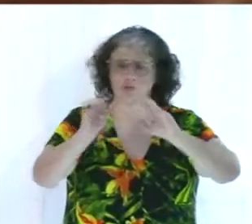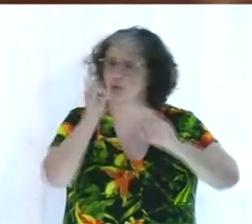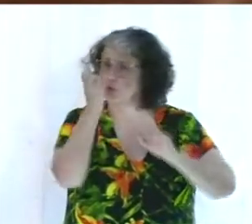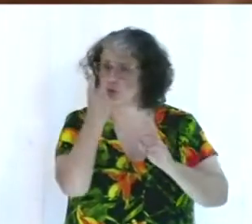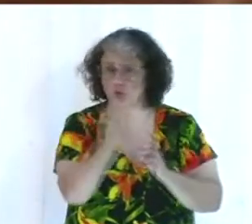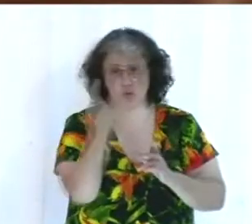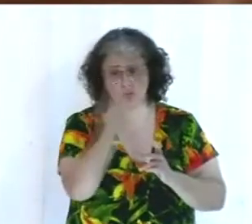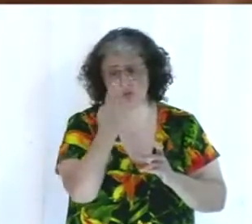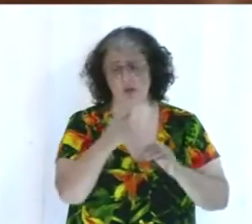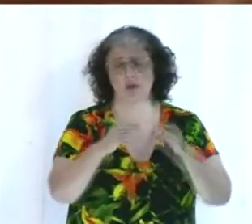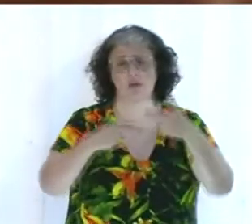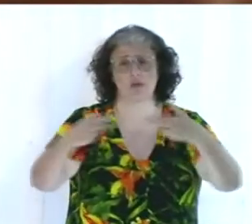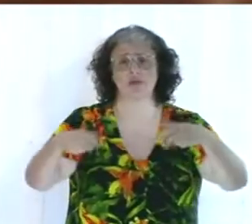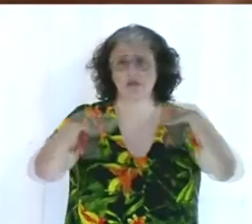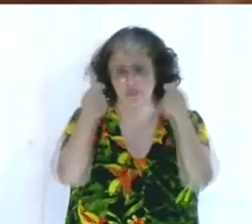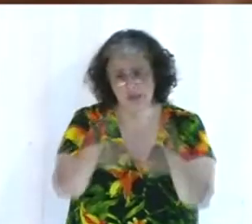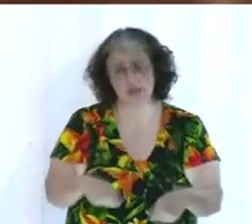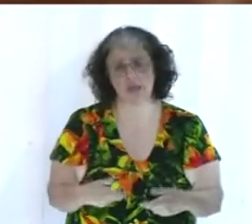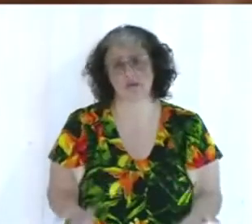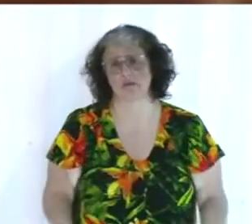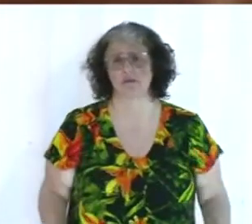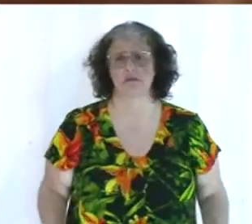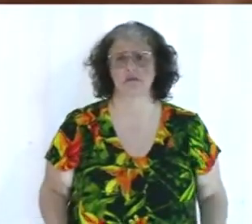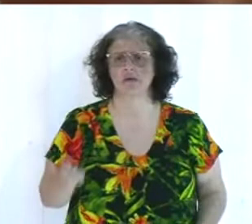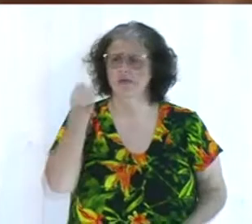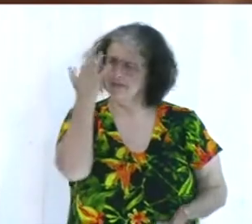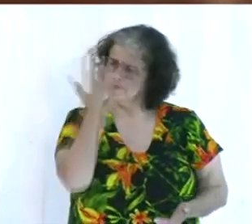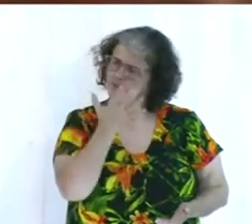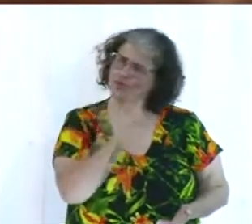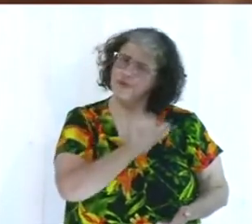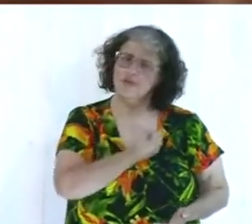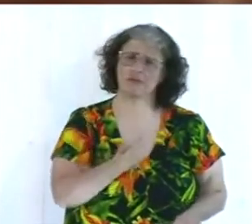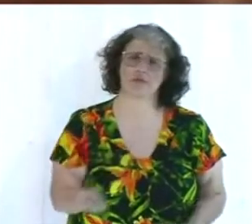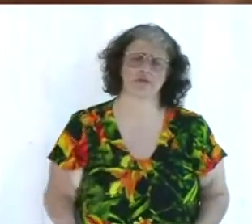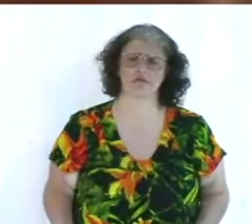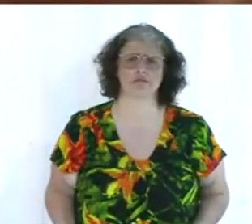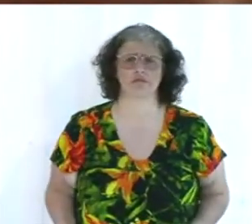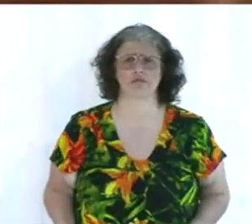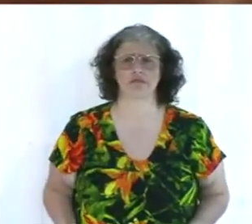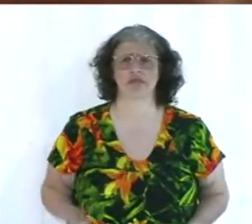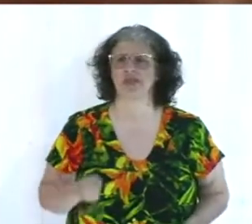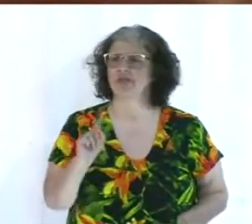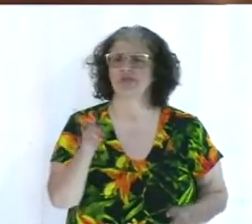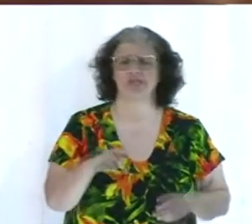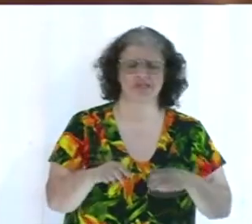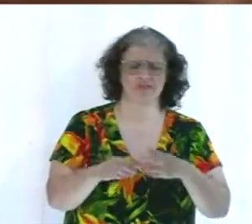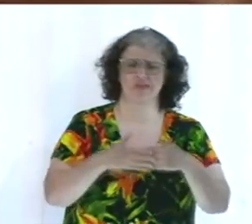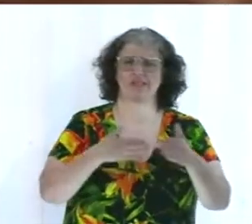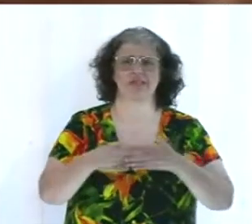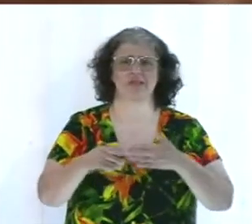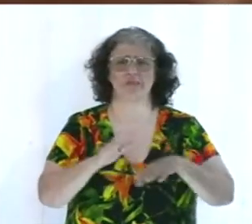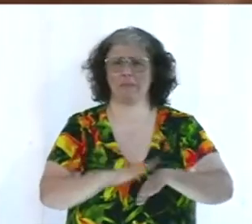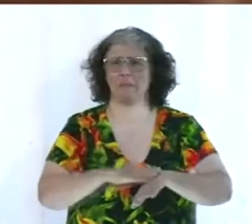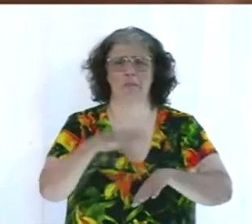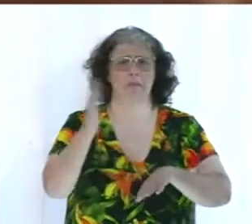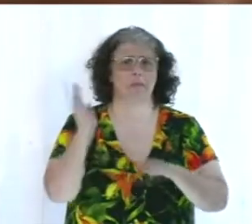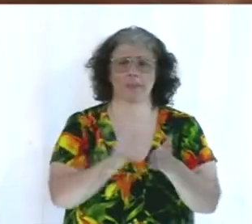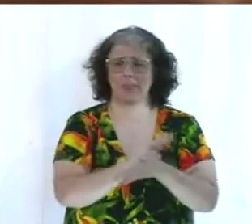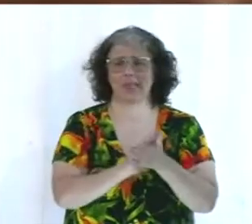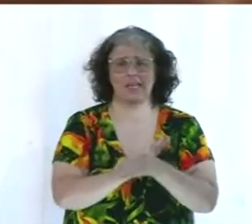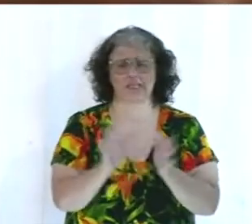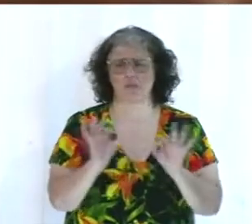fomos justificados por Ele através da sua obra vicária na cruz, e não precisamos de complemento nenhum